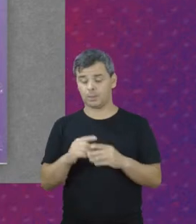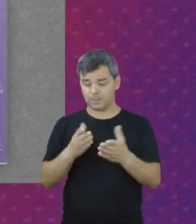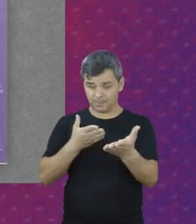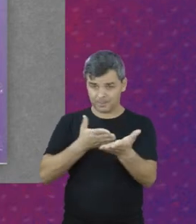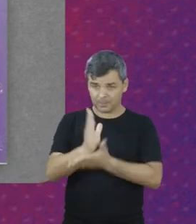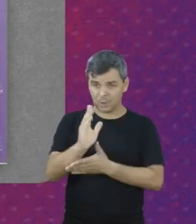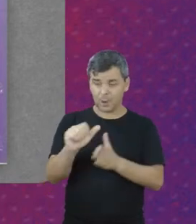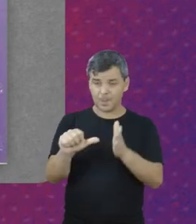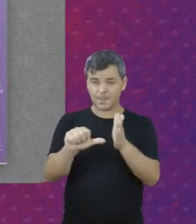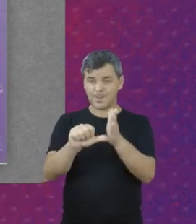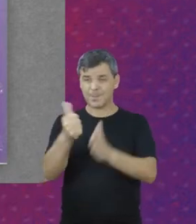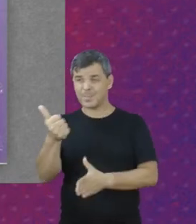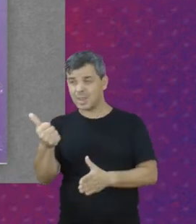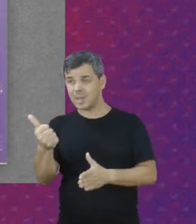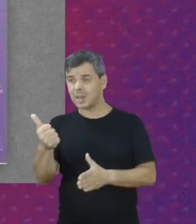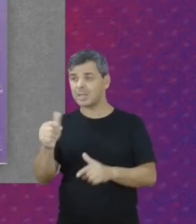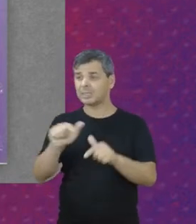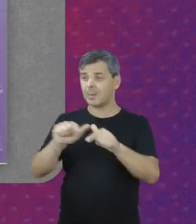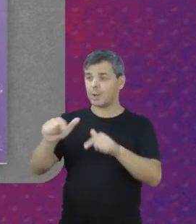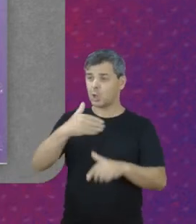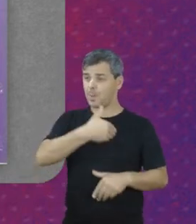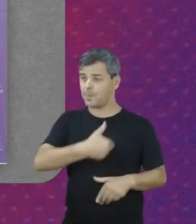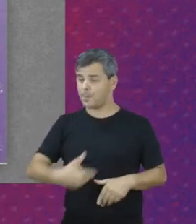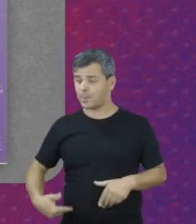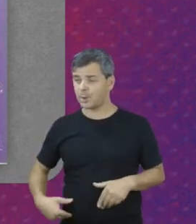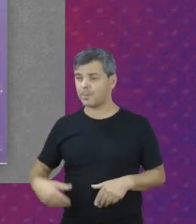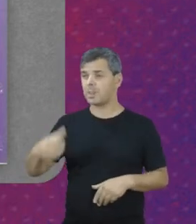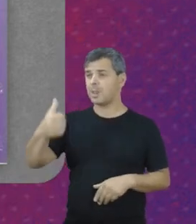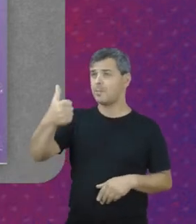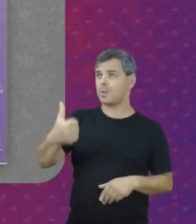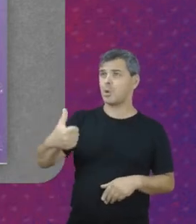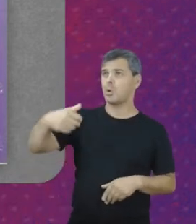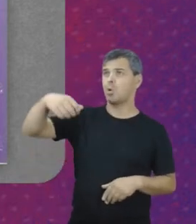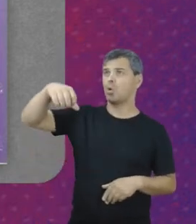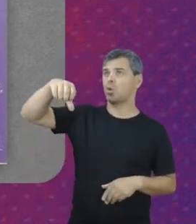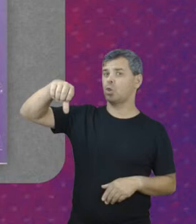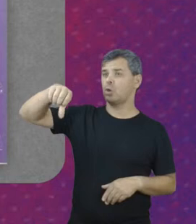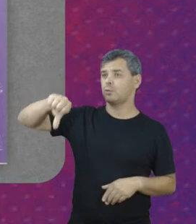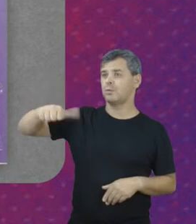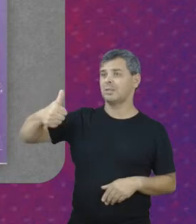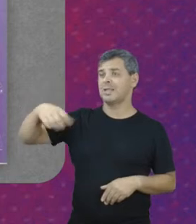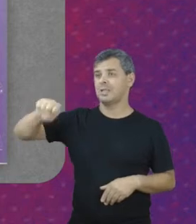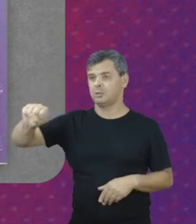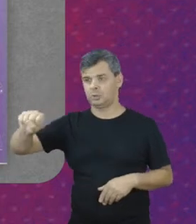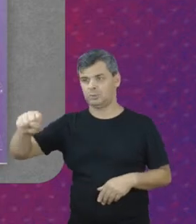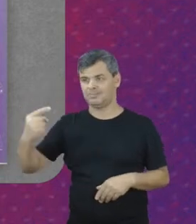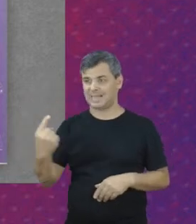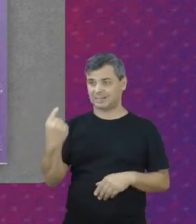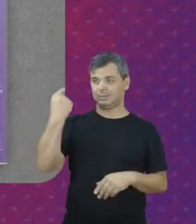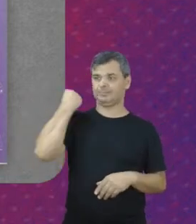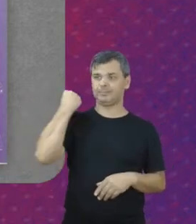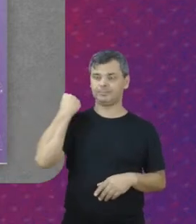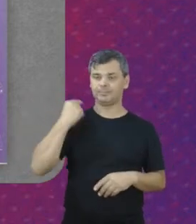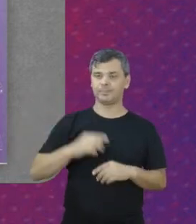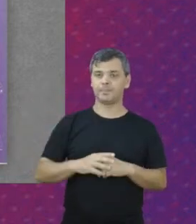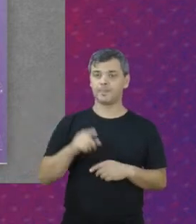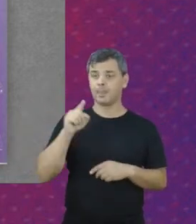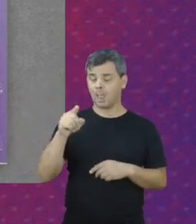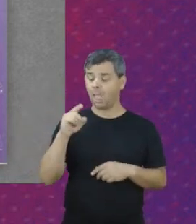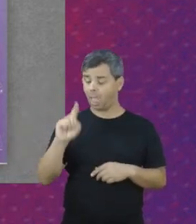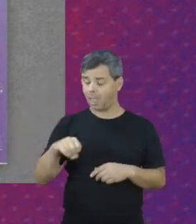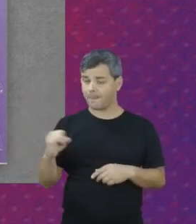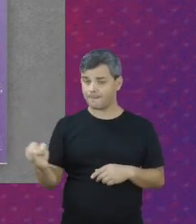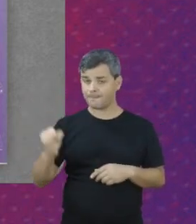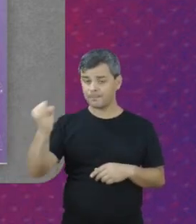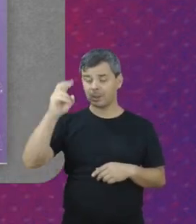aprovada como primeira servidora pública do Brasil em 1918. E aí é